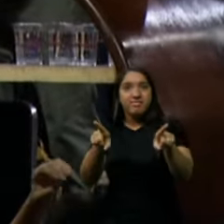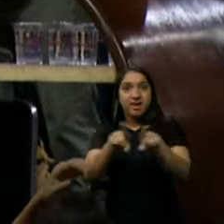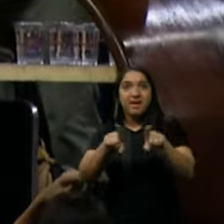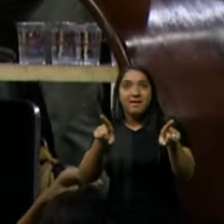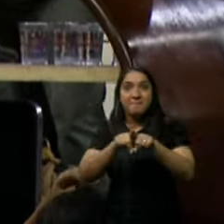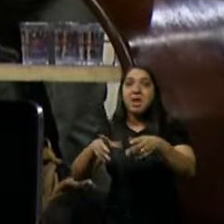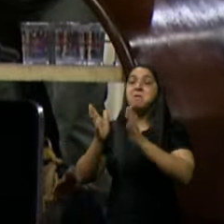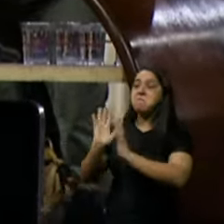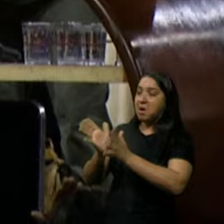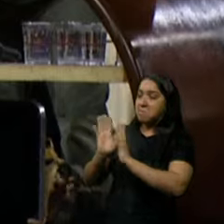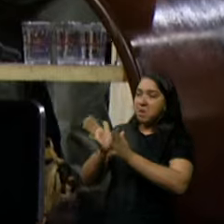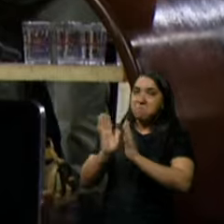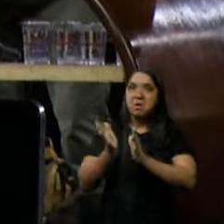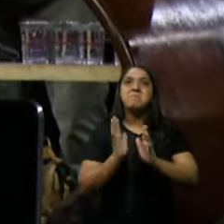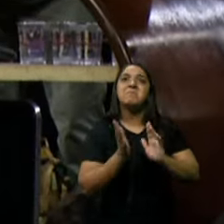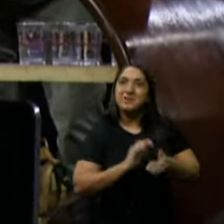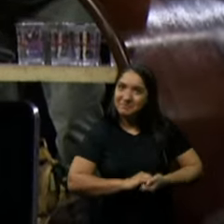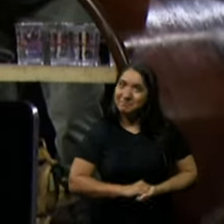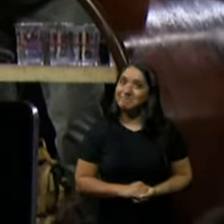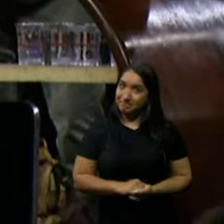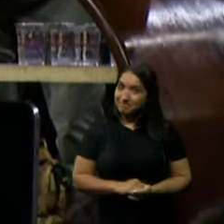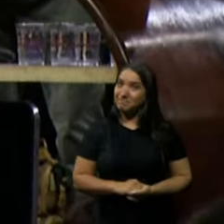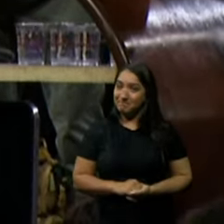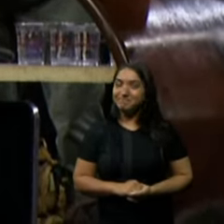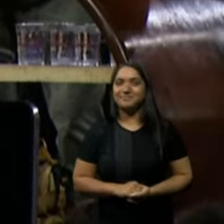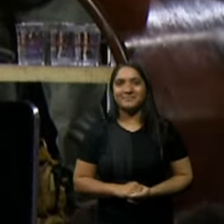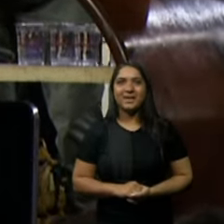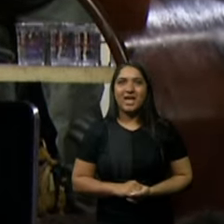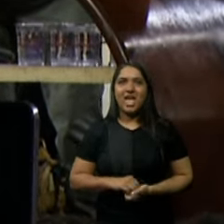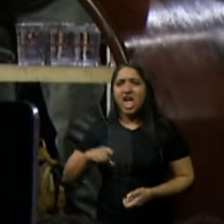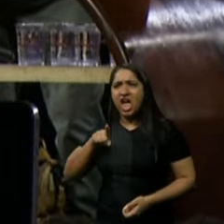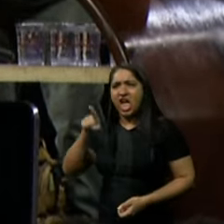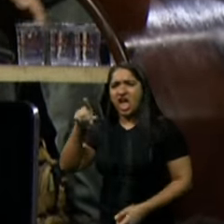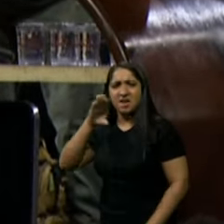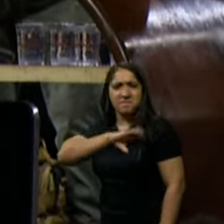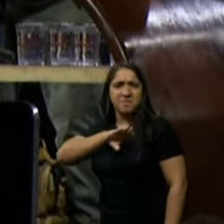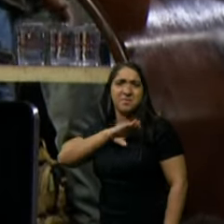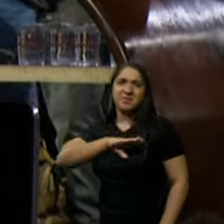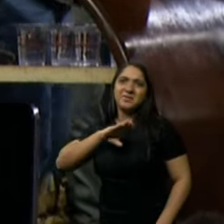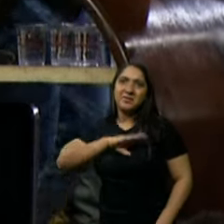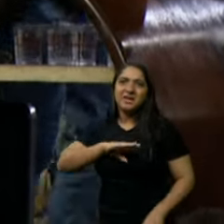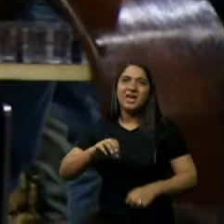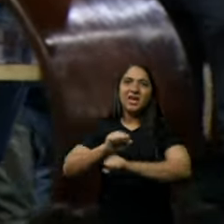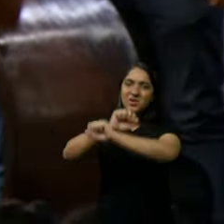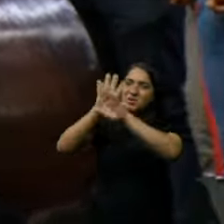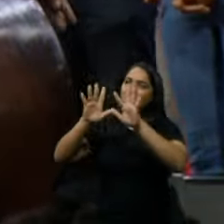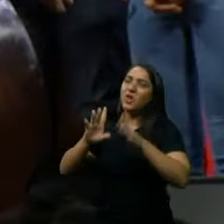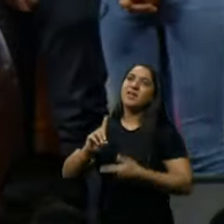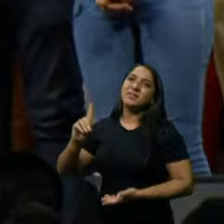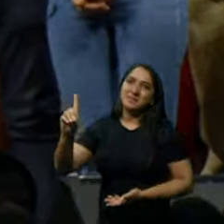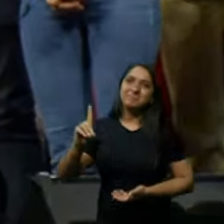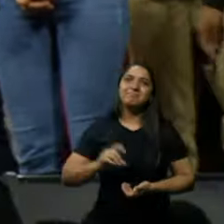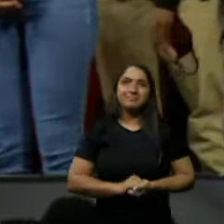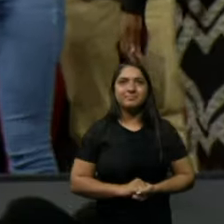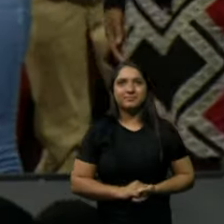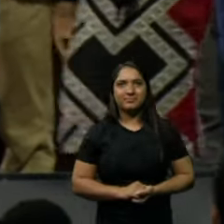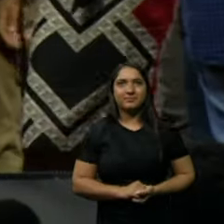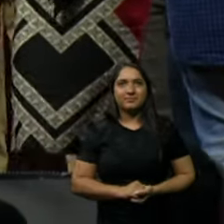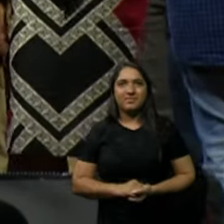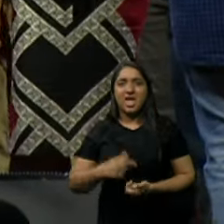Oi tudo bem E você ele fala português que benção eu sou igual a rua de Catalão